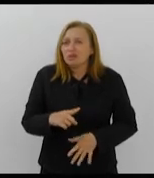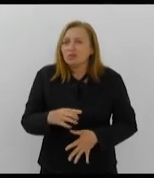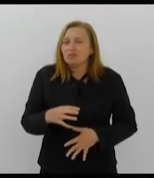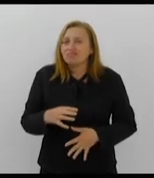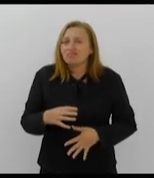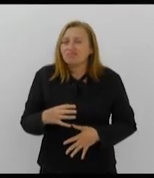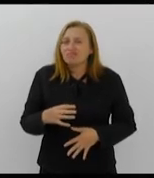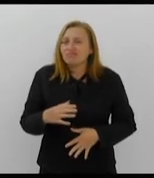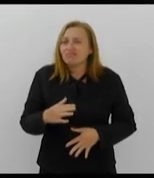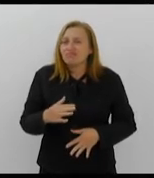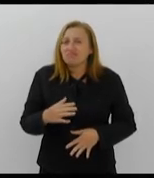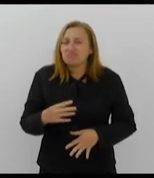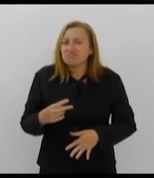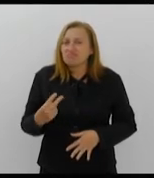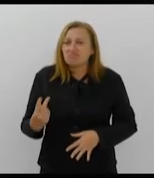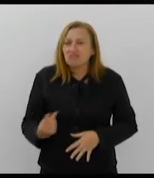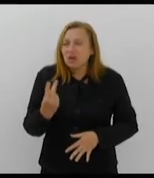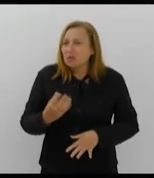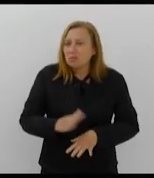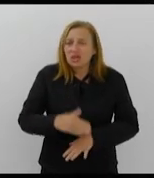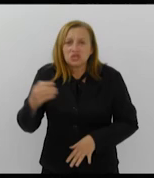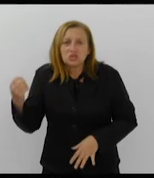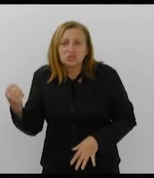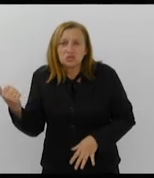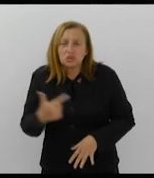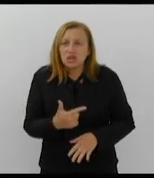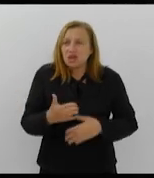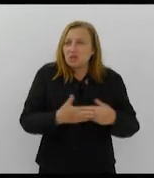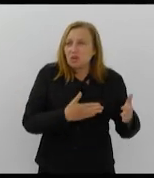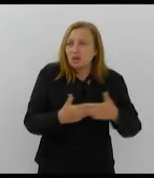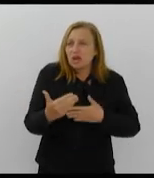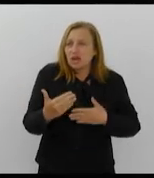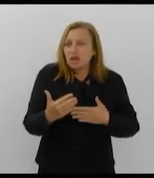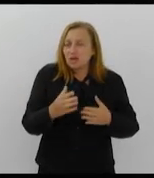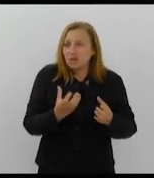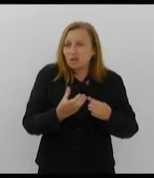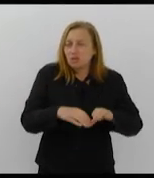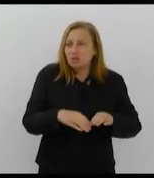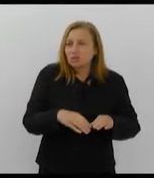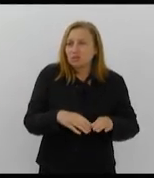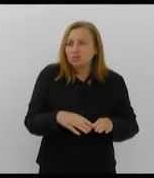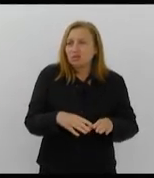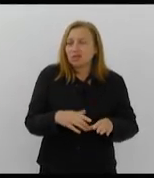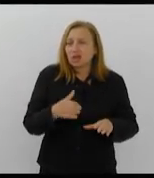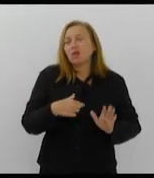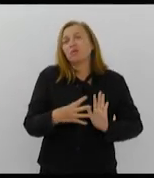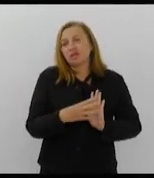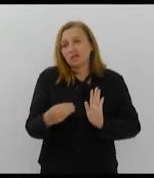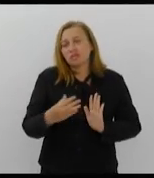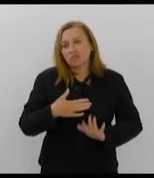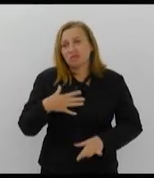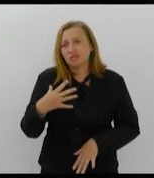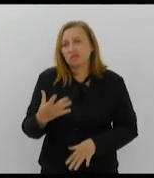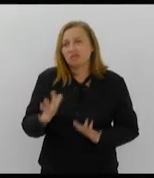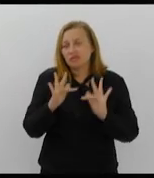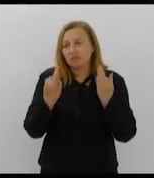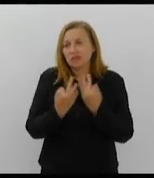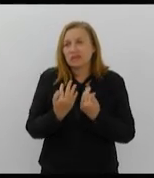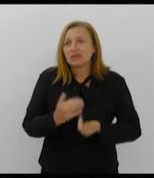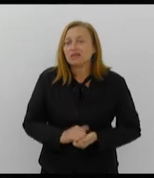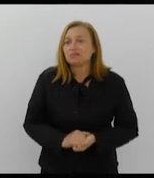qualquer concurso que eu tenha passado, porque eu sei, de alguma forma, eu dei exemplo na minha família.